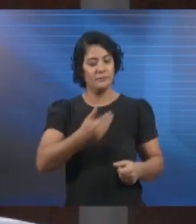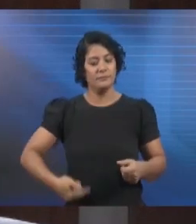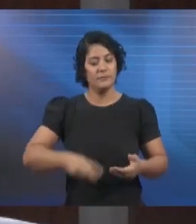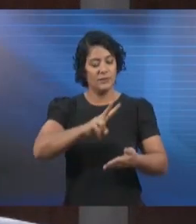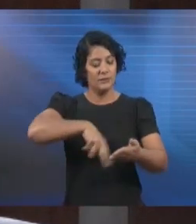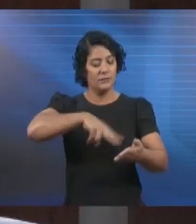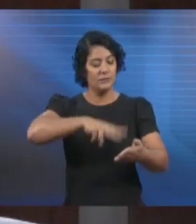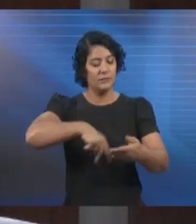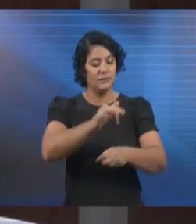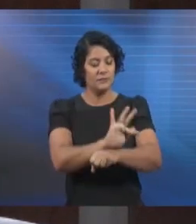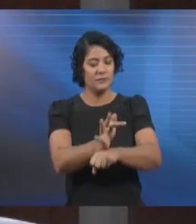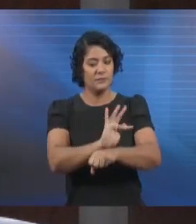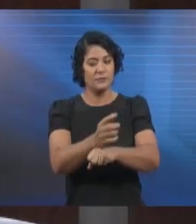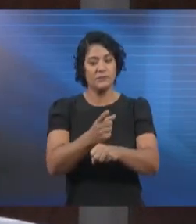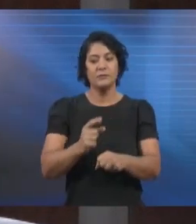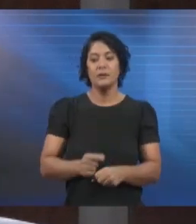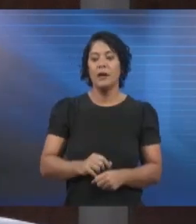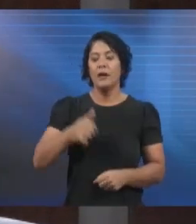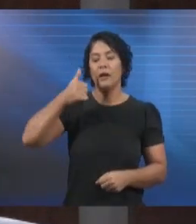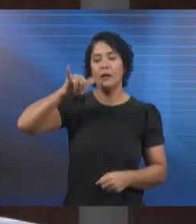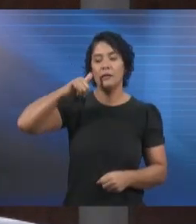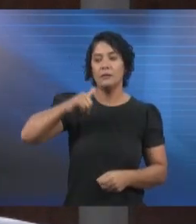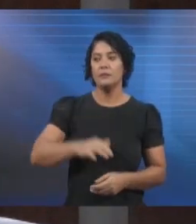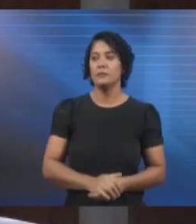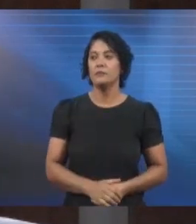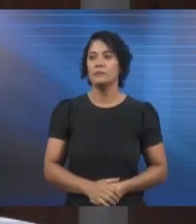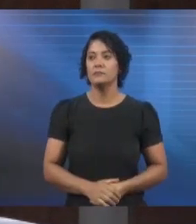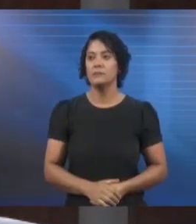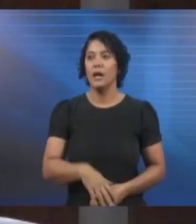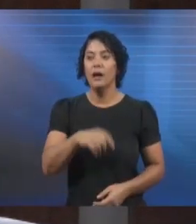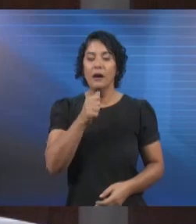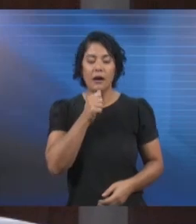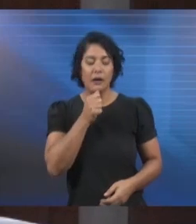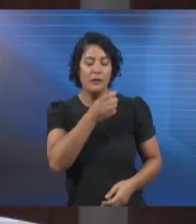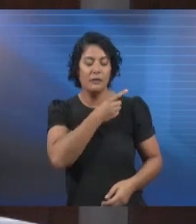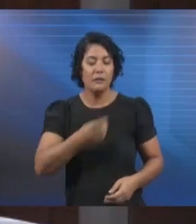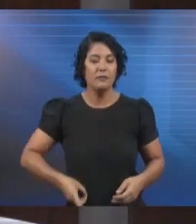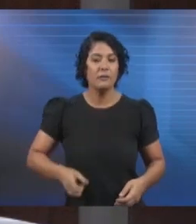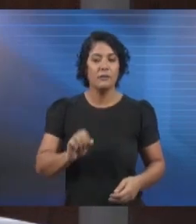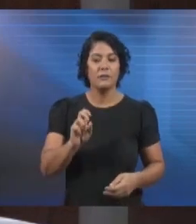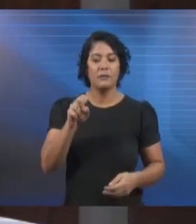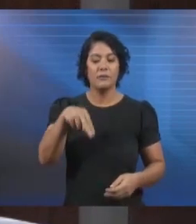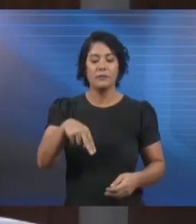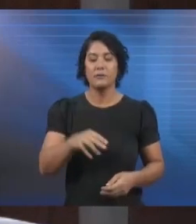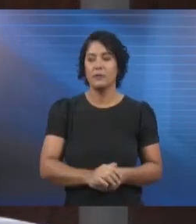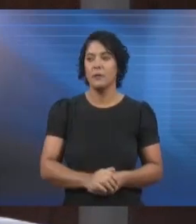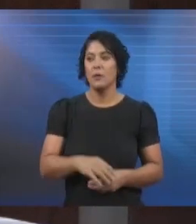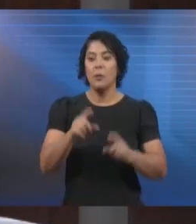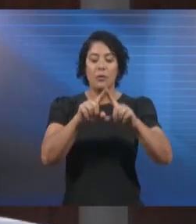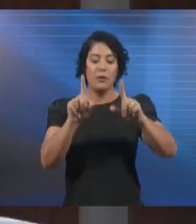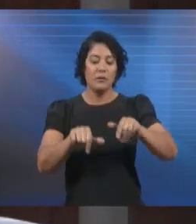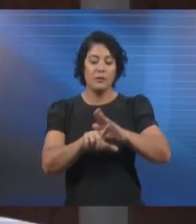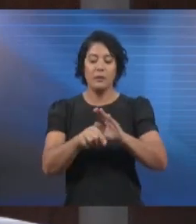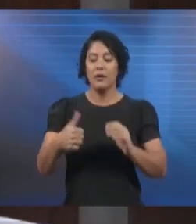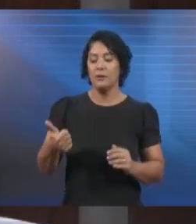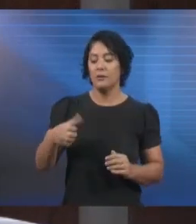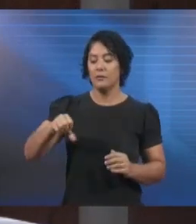leitura da fiscalização eletrônica ainda Deputado Ivanilson Oliveira n projeto de lei